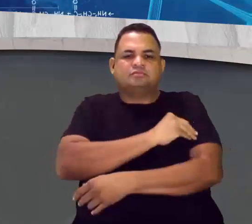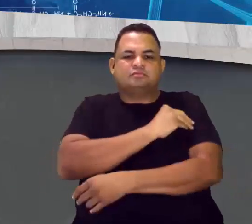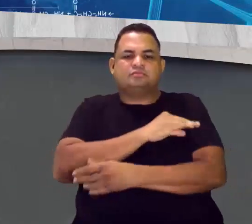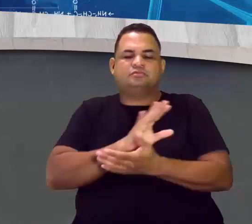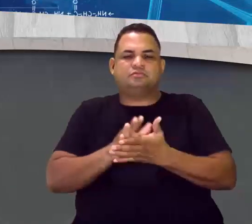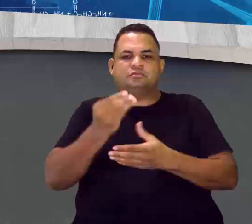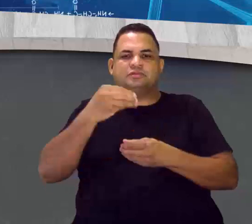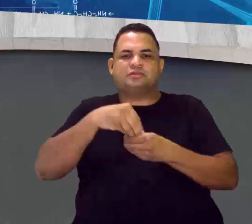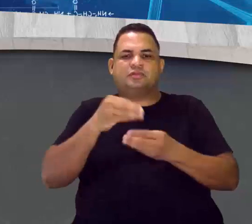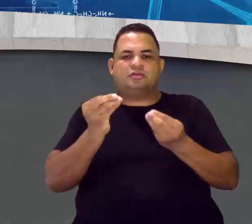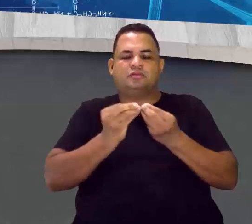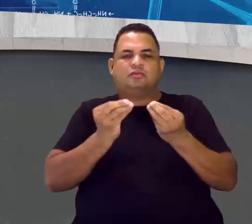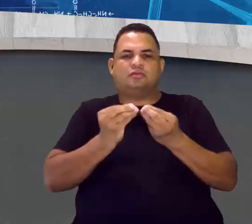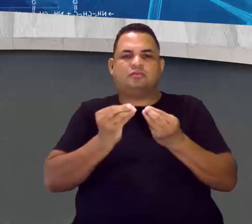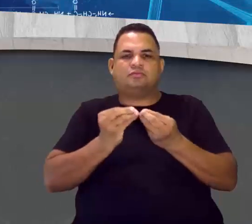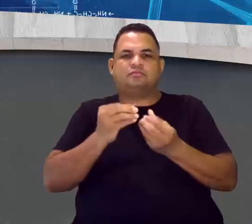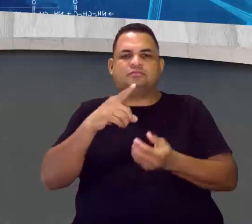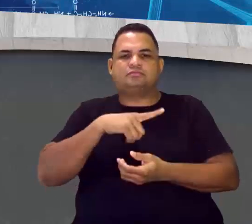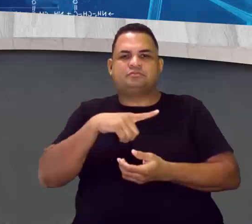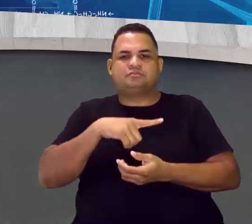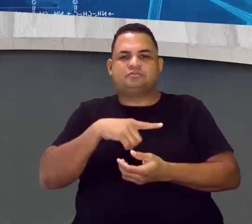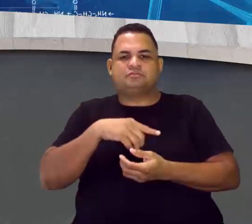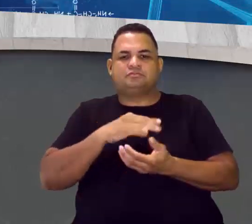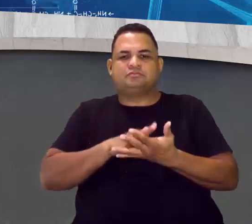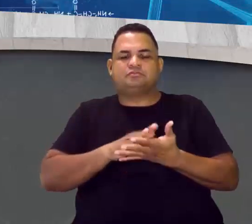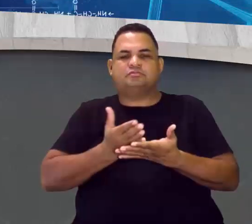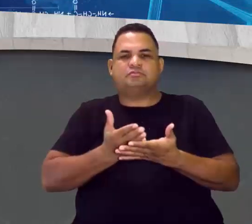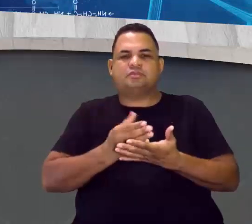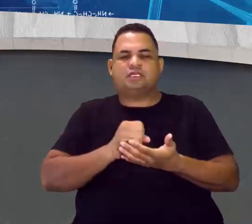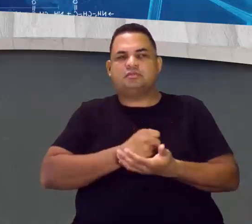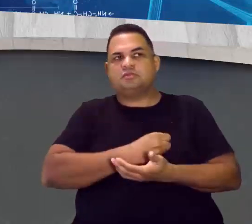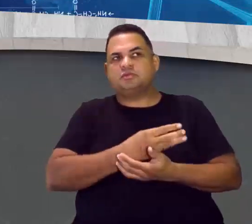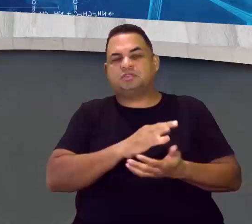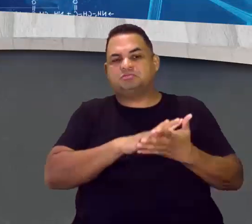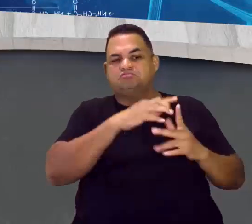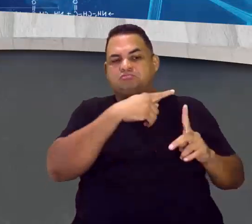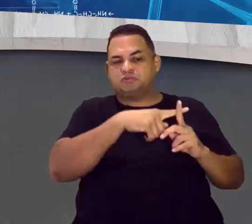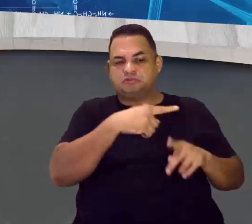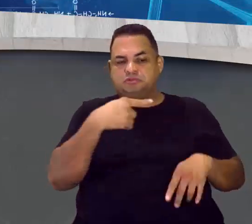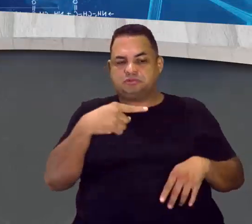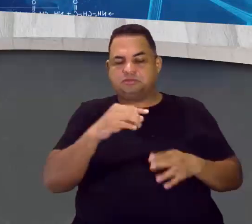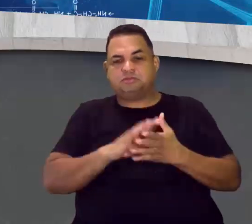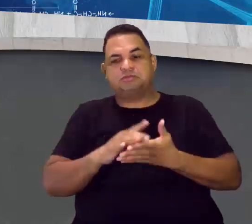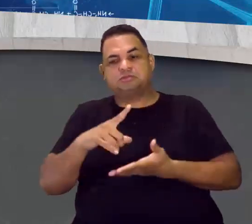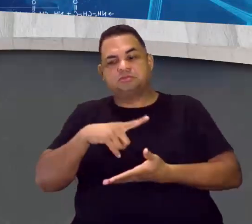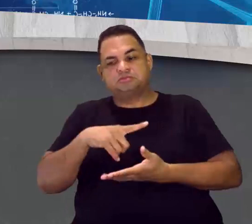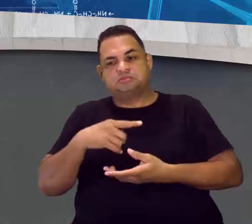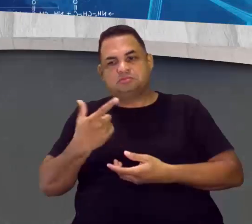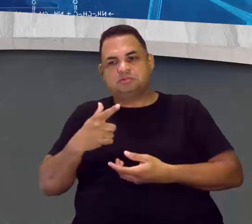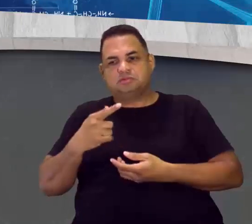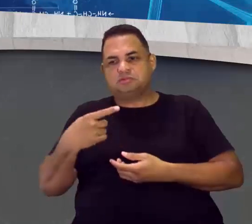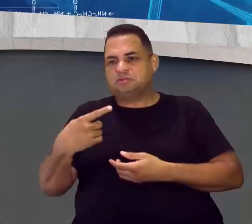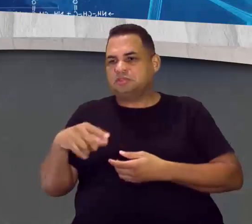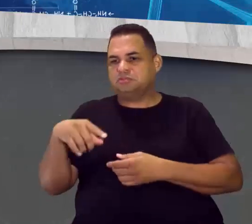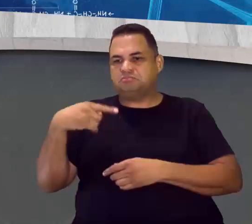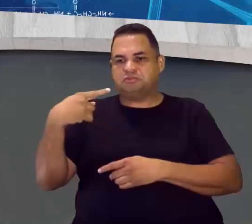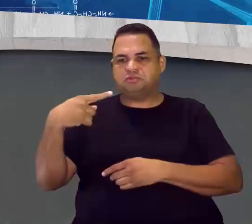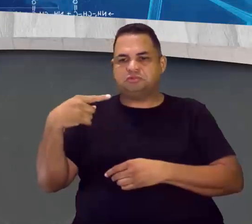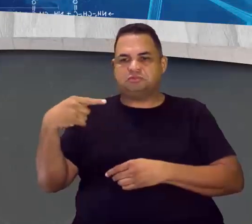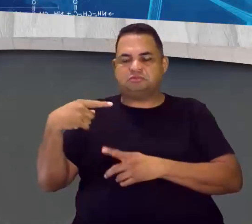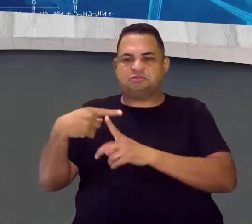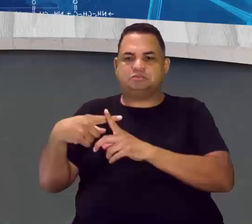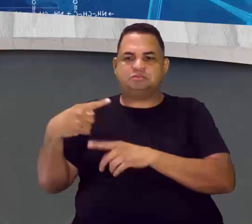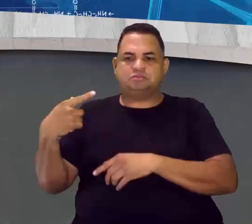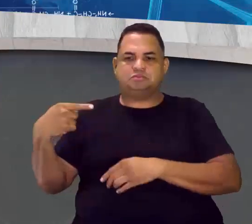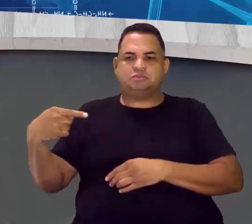molécula dele, ele tem parte apolar e parte polar. O OH é polar. E quando